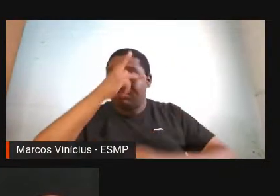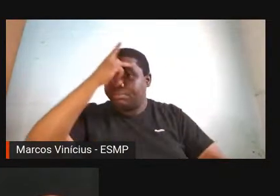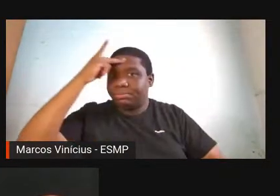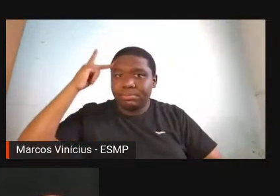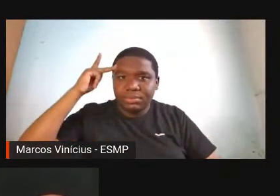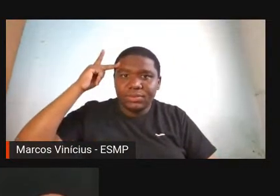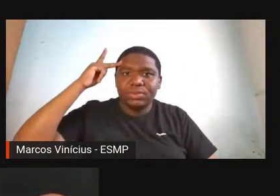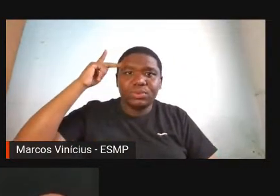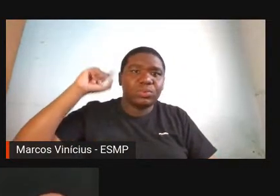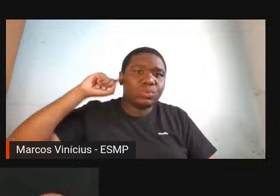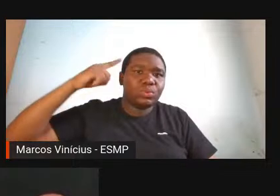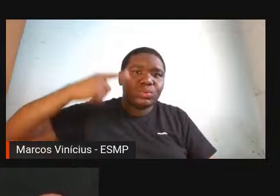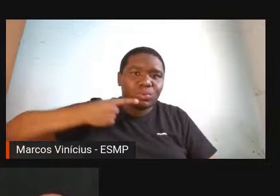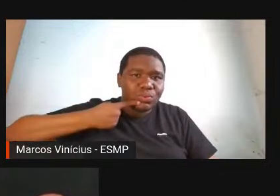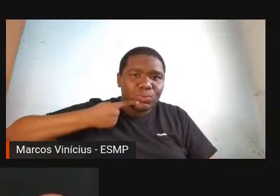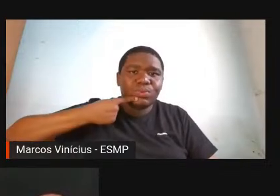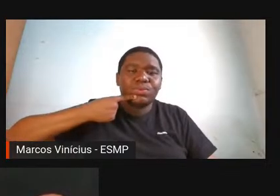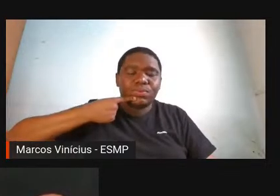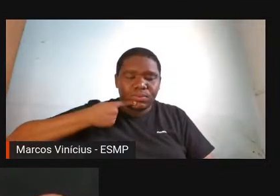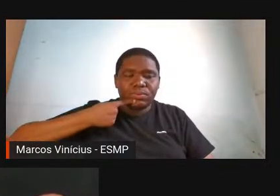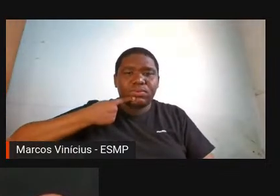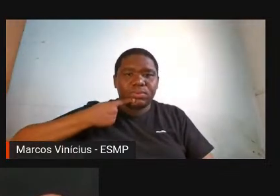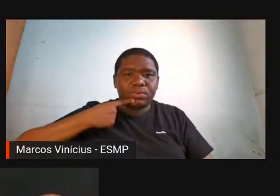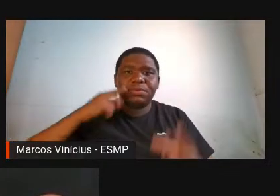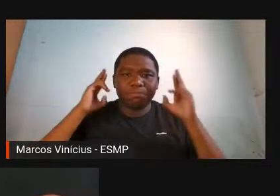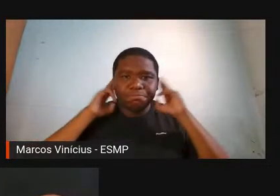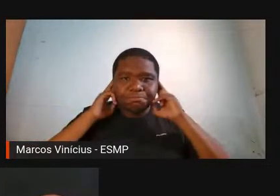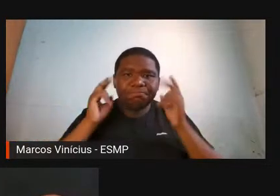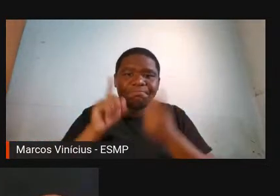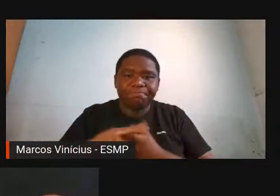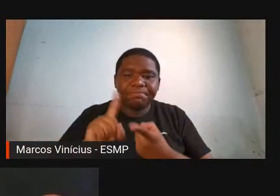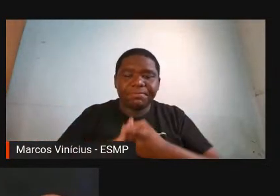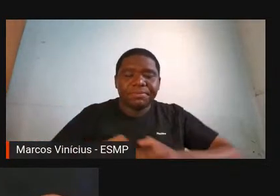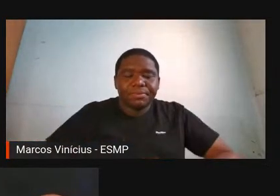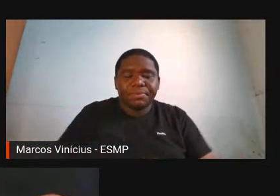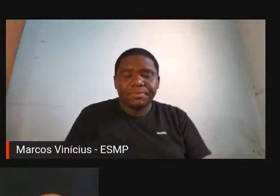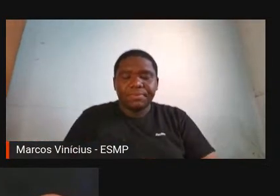pessoas surdas e ensurdecidas.